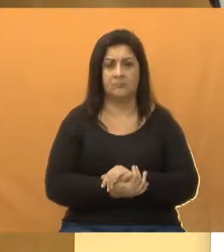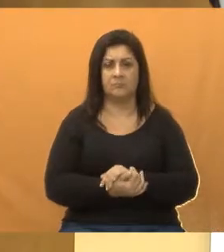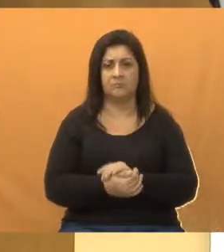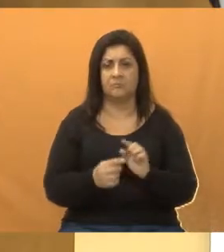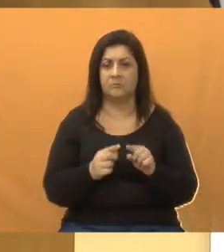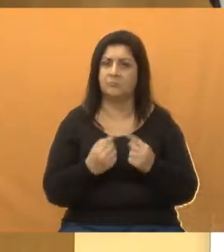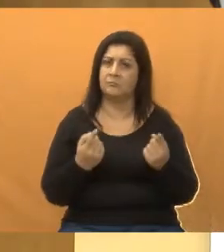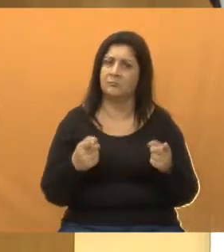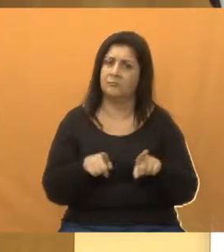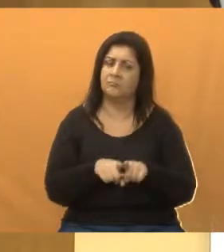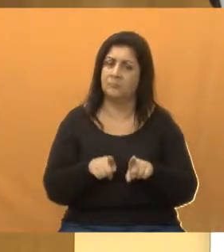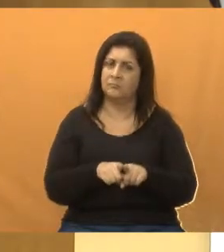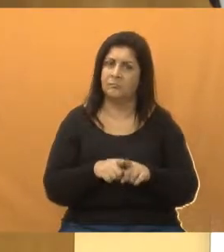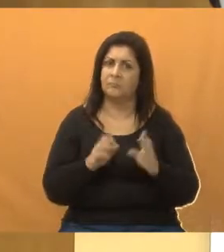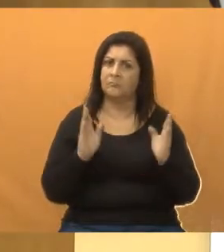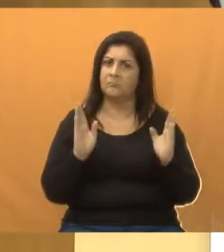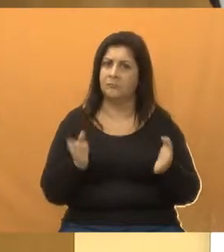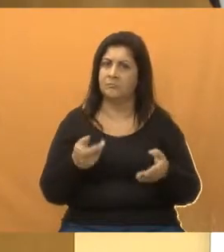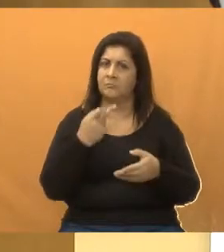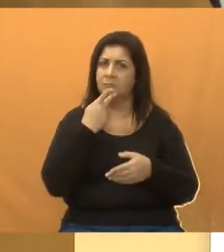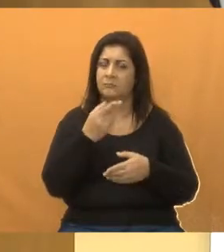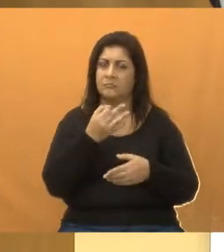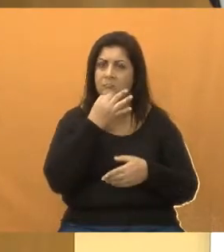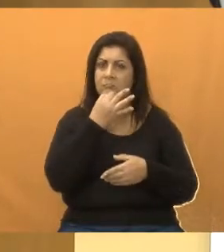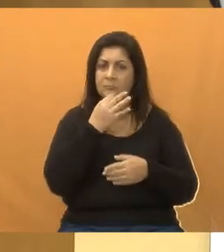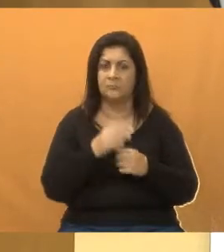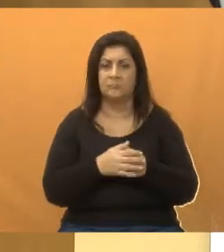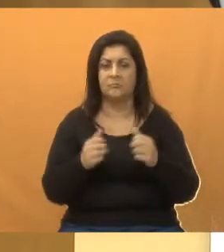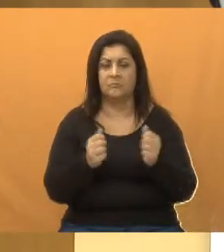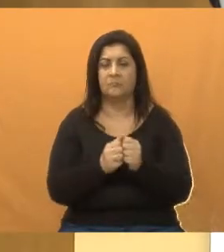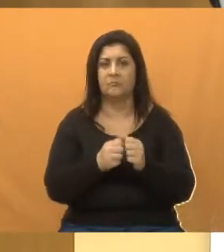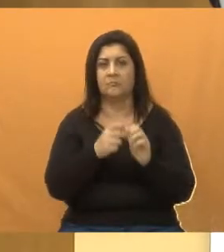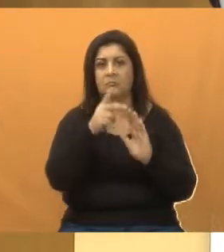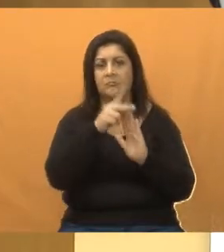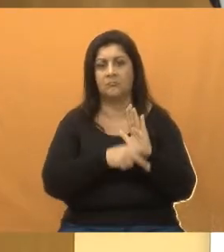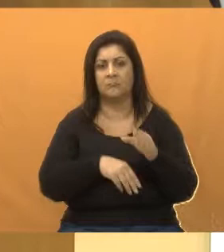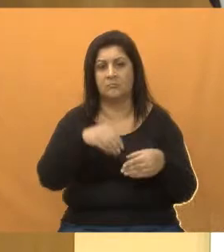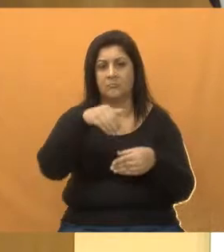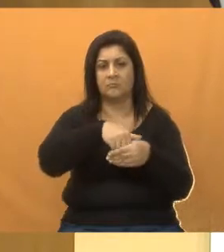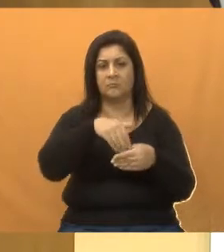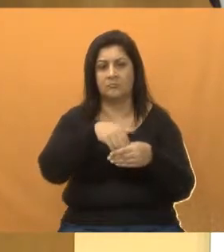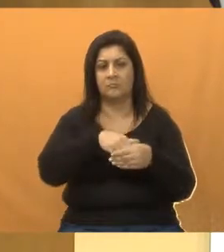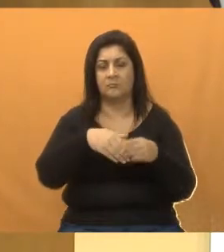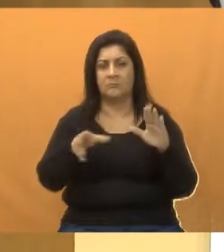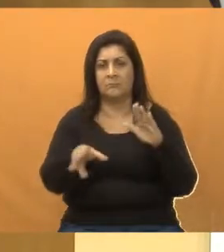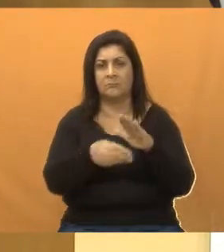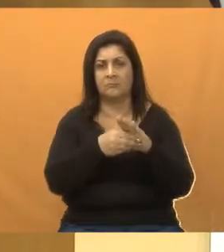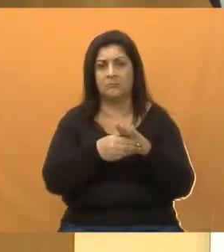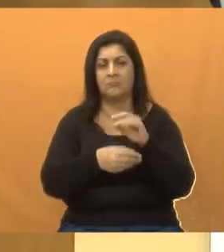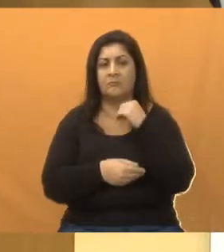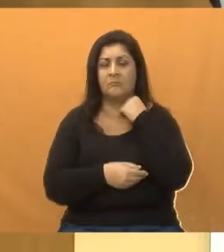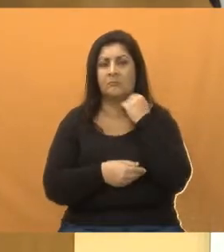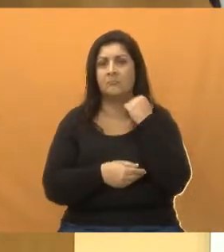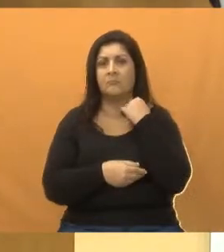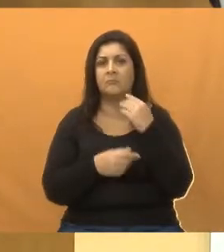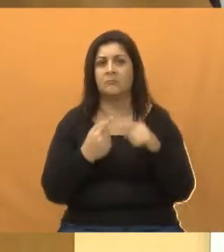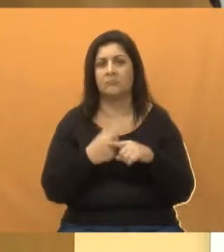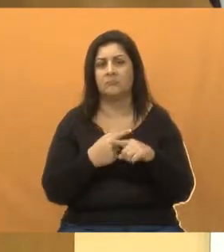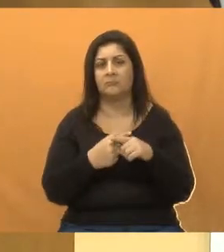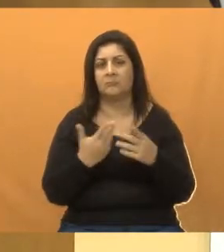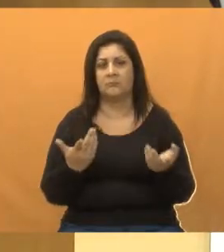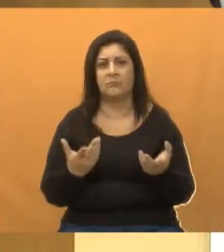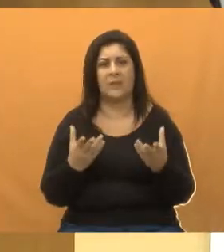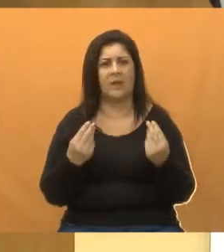Mas também deixando aqui a minha reivindicação, que junto com esse projeto, que vote aqui favorável à minha emenda, porque senão eu acho que vai ser